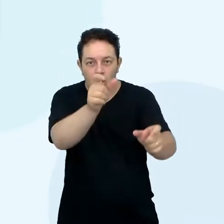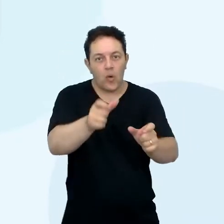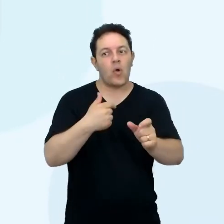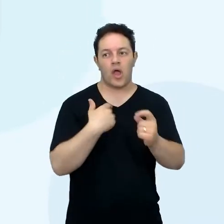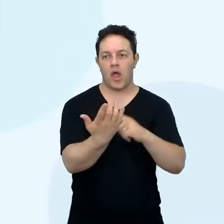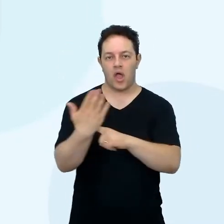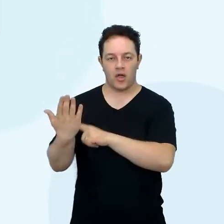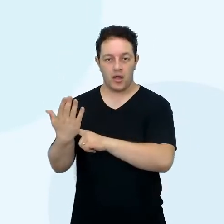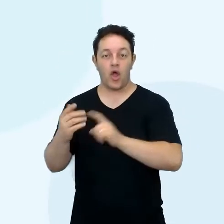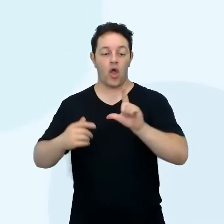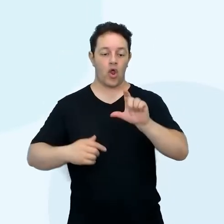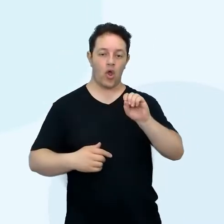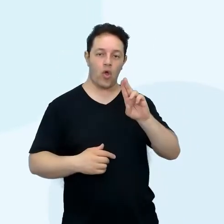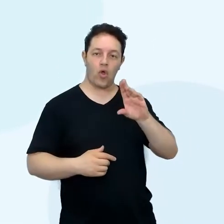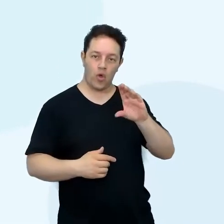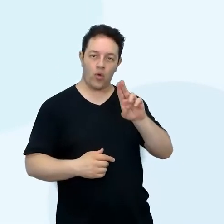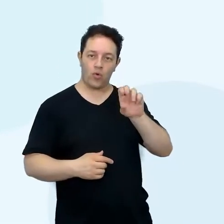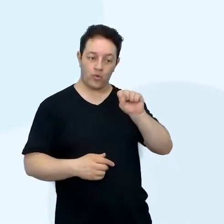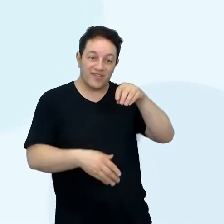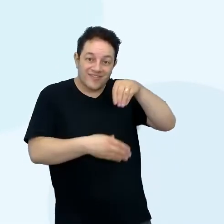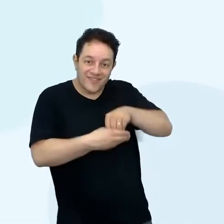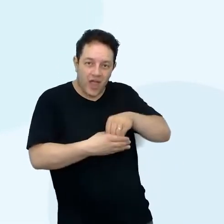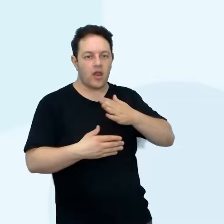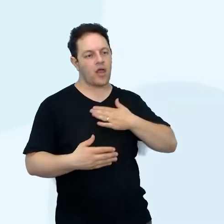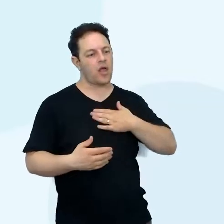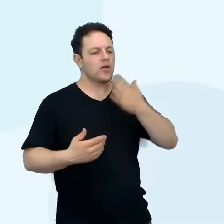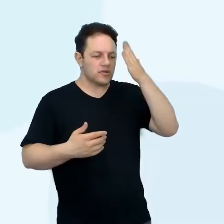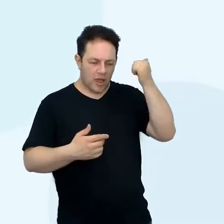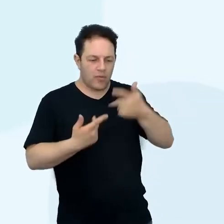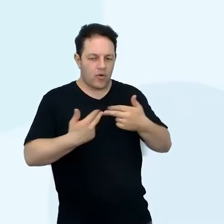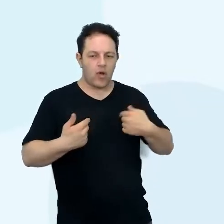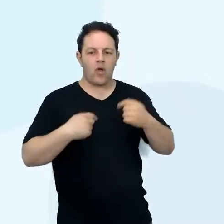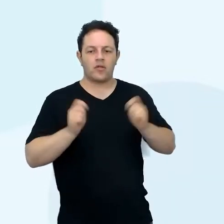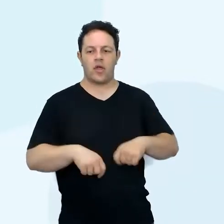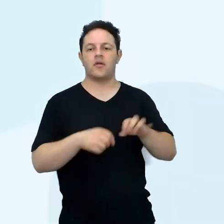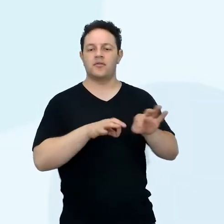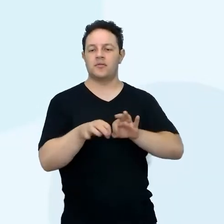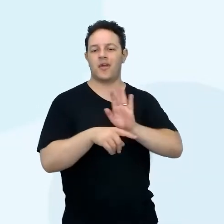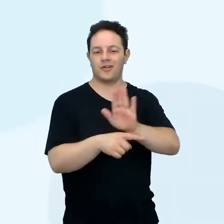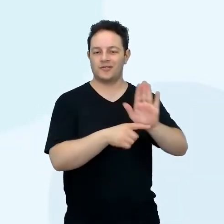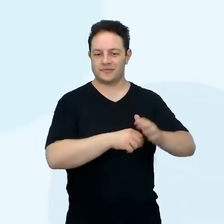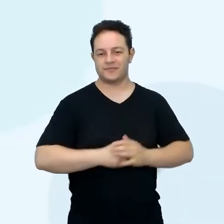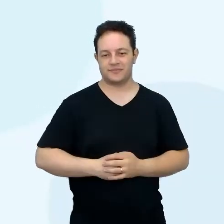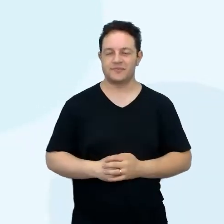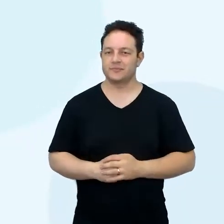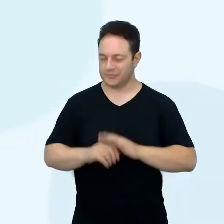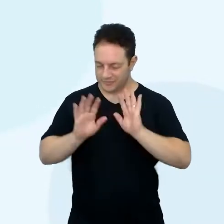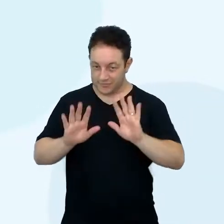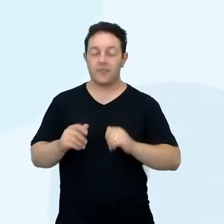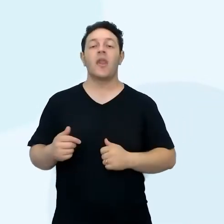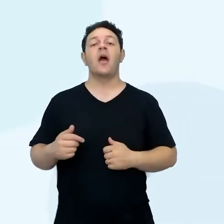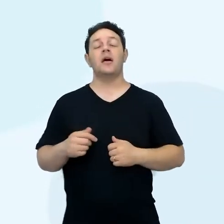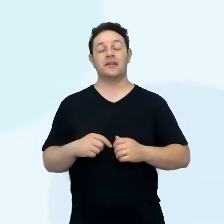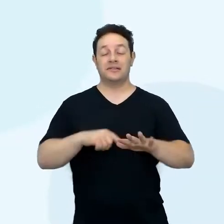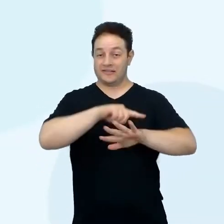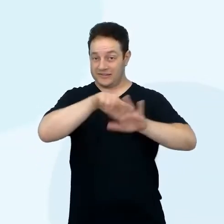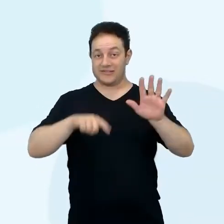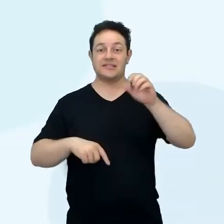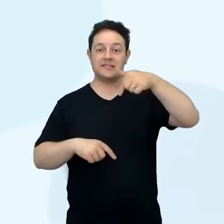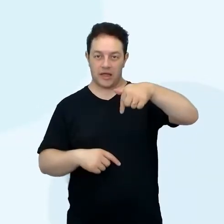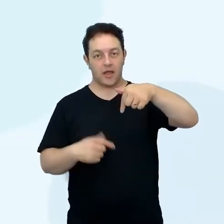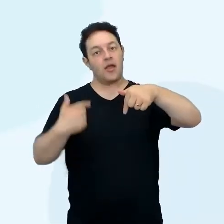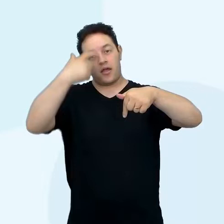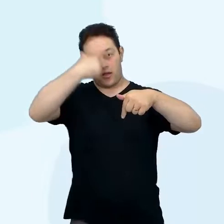daí é o locus de controle. Muito bem. Para não fracassar. Então agora nós temos alguns passos para não fracassar,